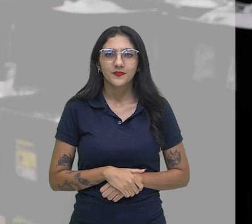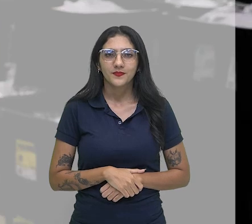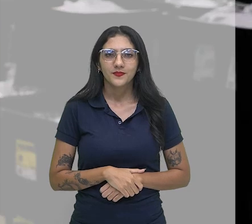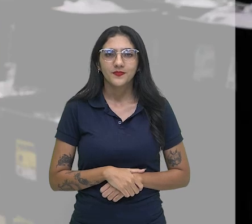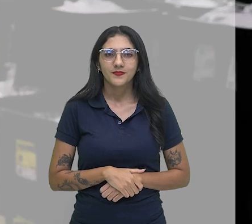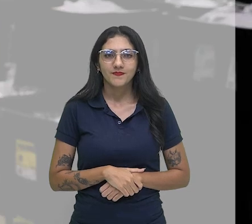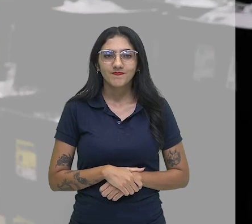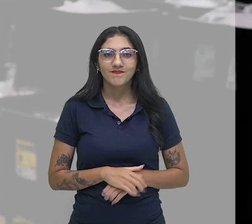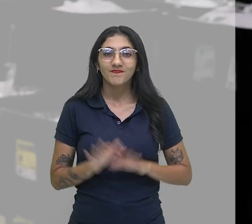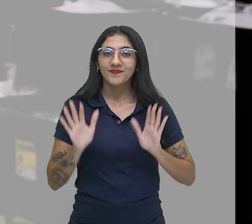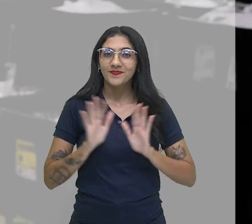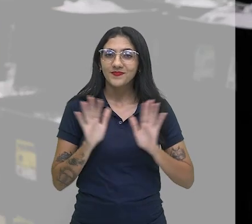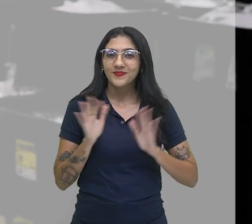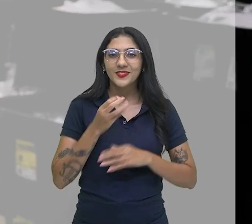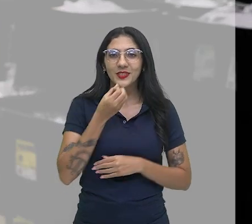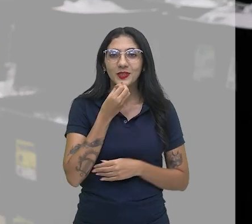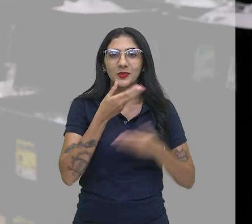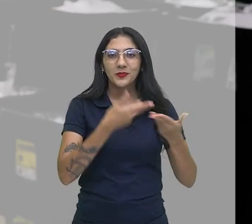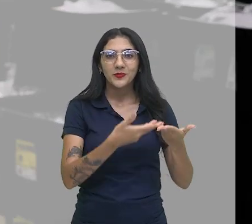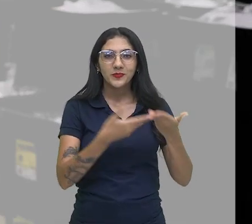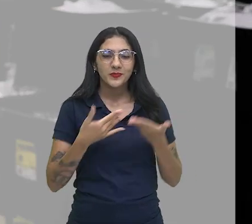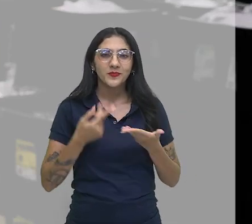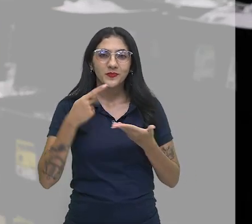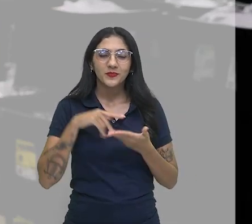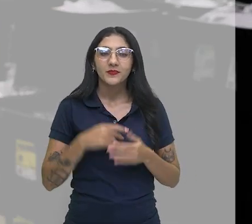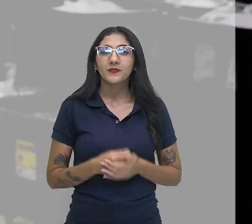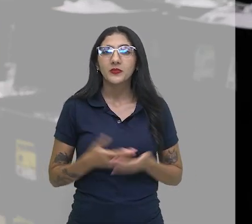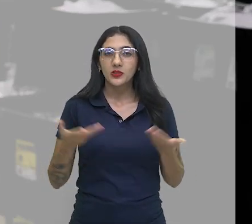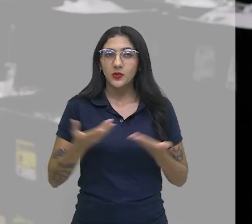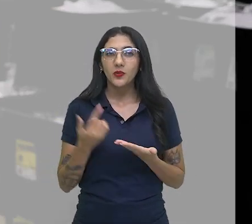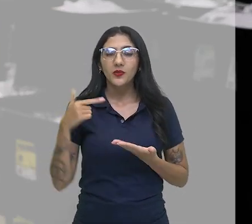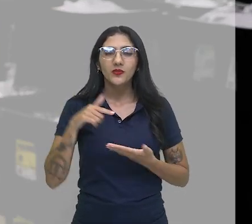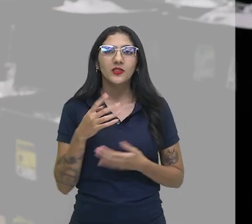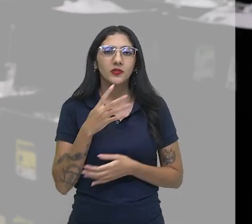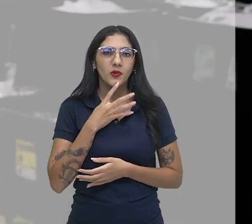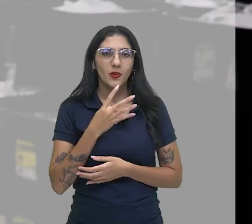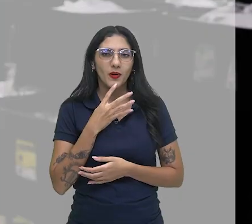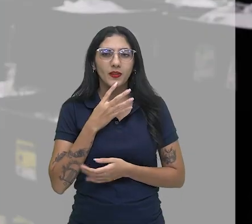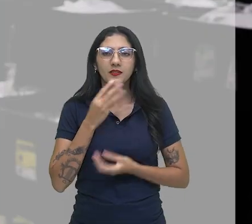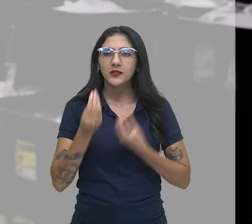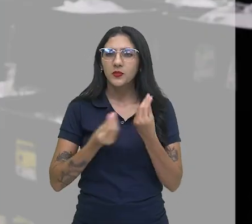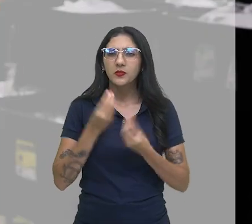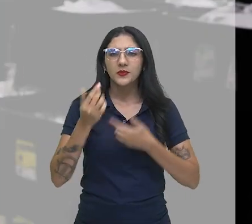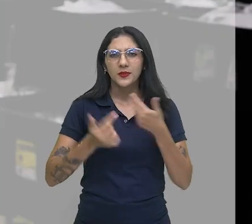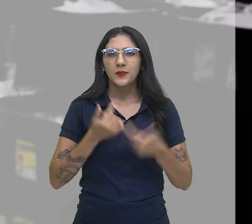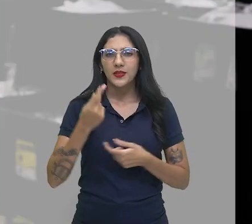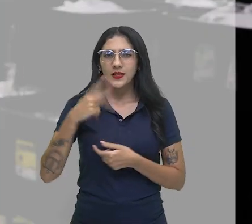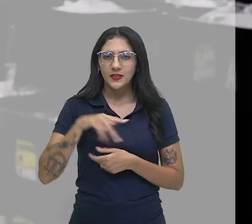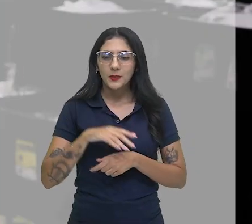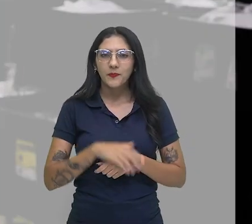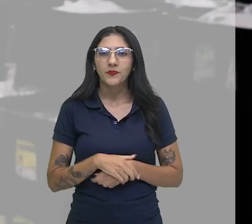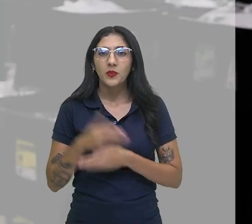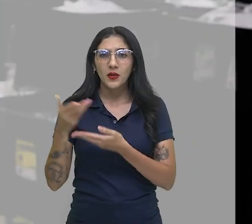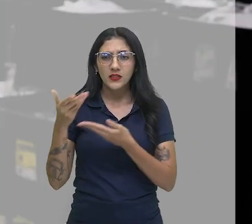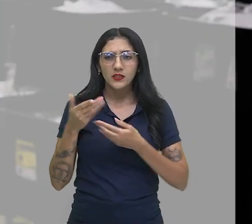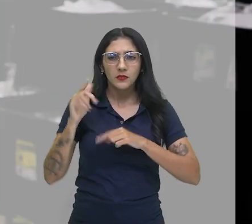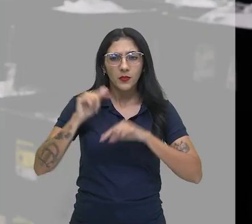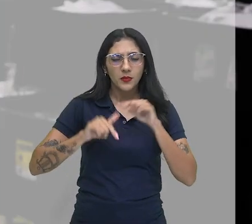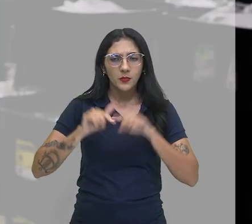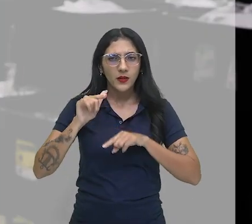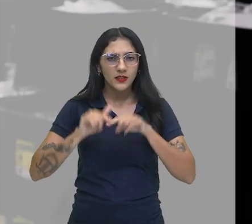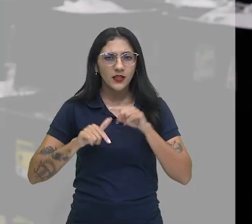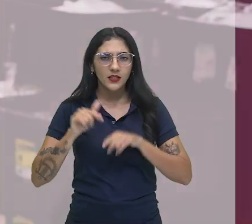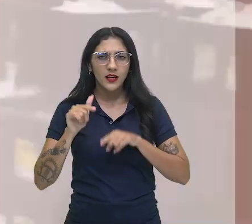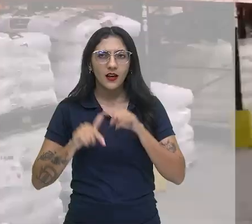Olá, seja bem-vindo à Cutiplast. Hoje você vai conhecer como é que funciona o processo produtivo, desde o recebimento da matéria-prima